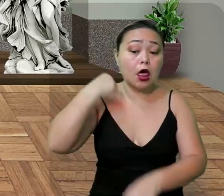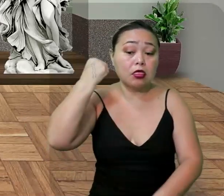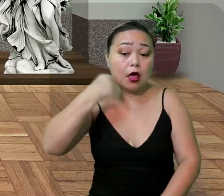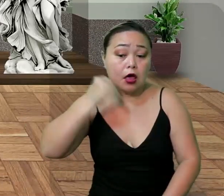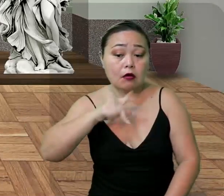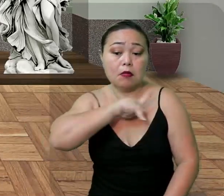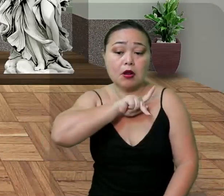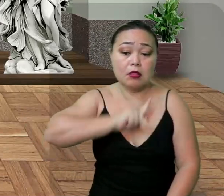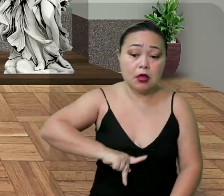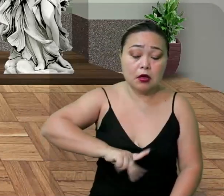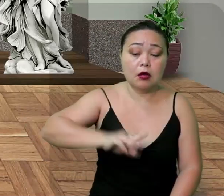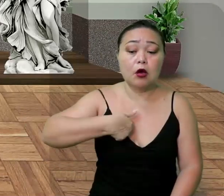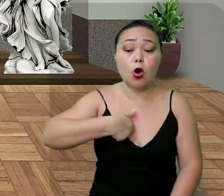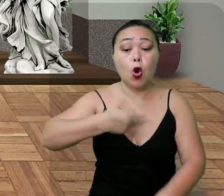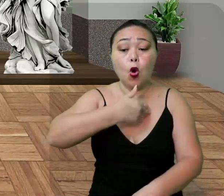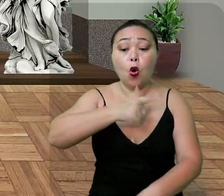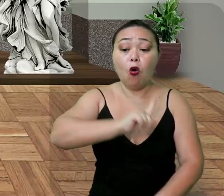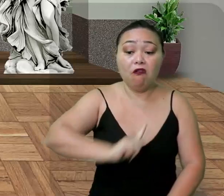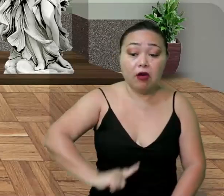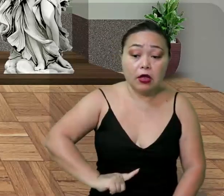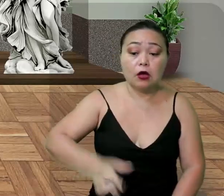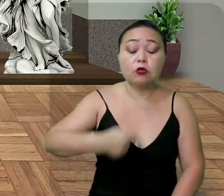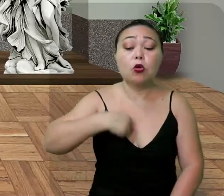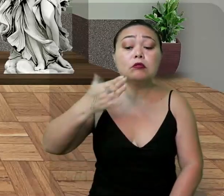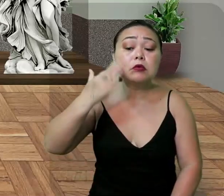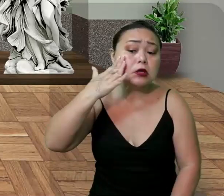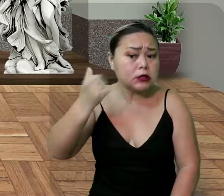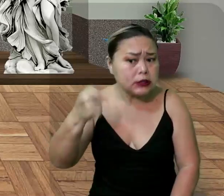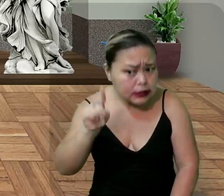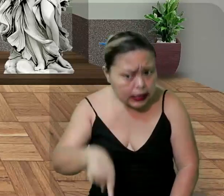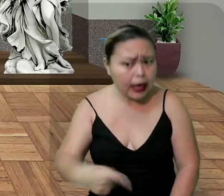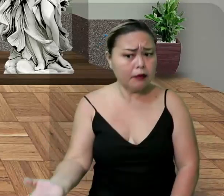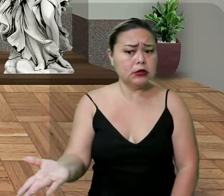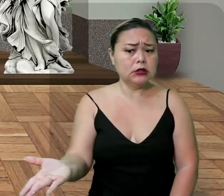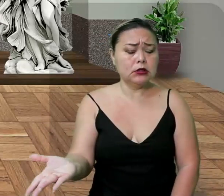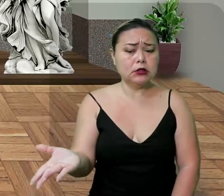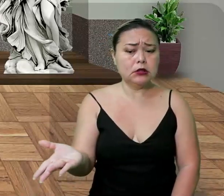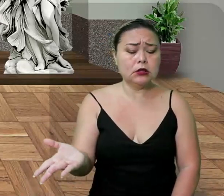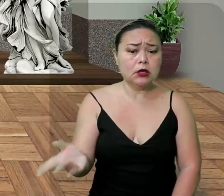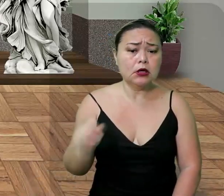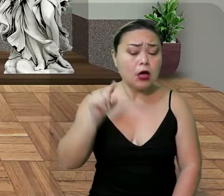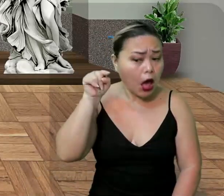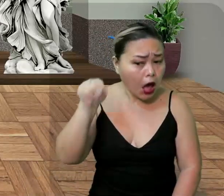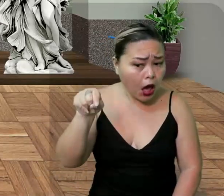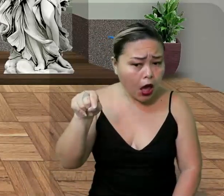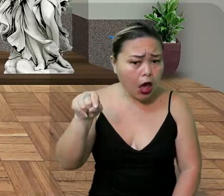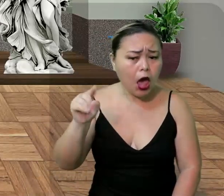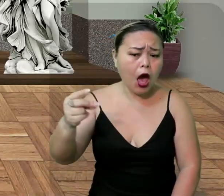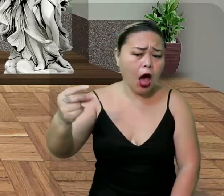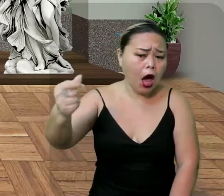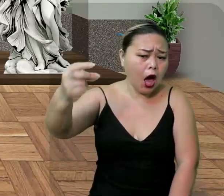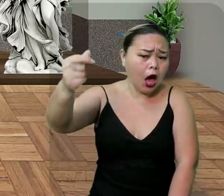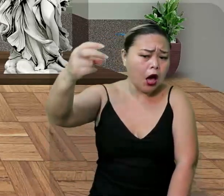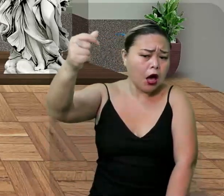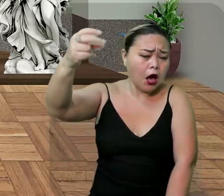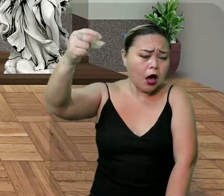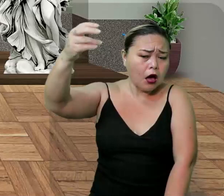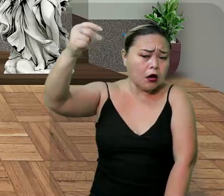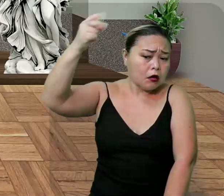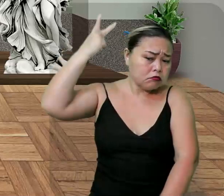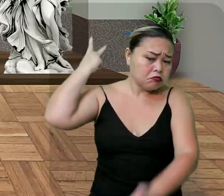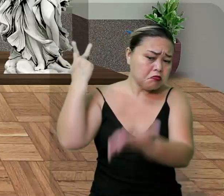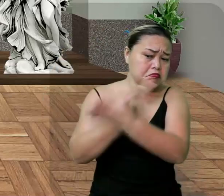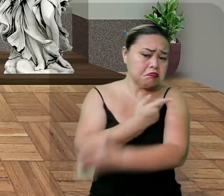senadores, presidentes, governadores, eles sabem muito bem disso. Isso há décadas está